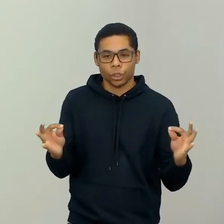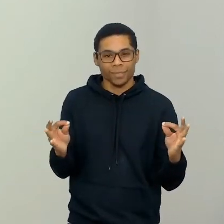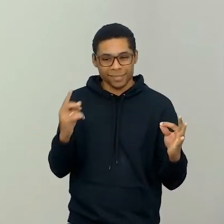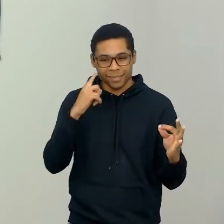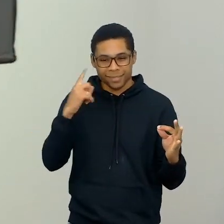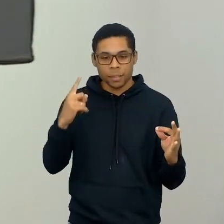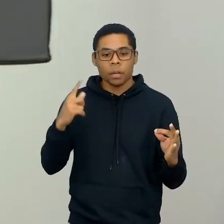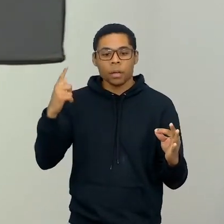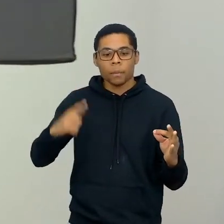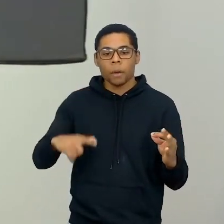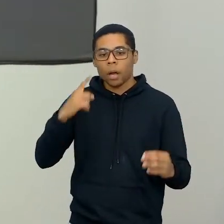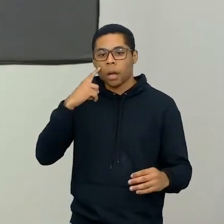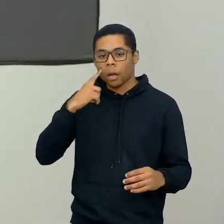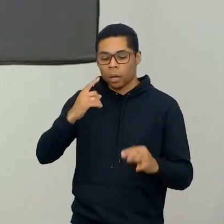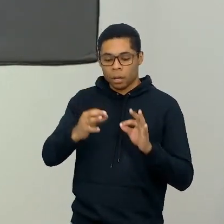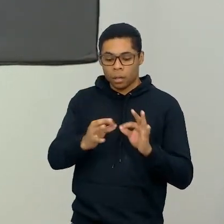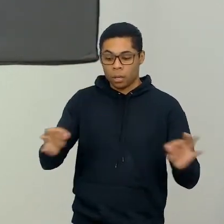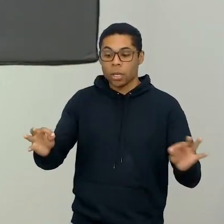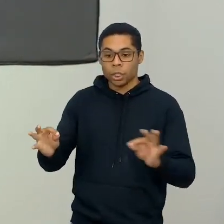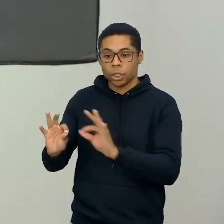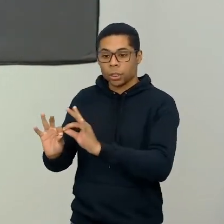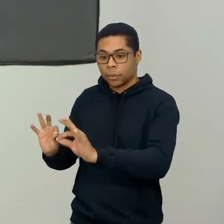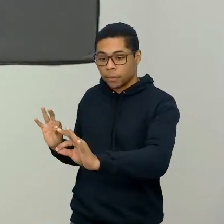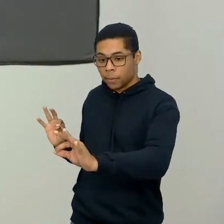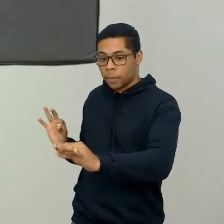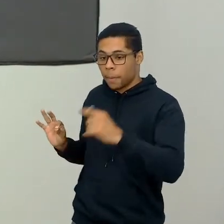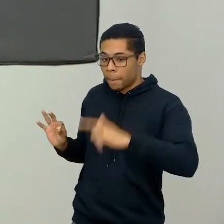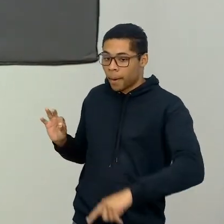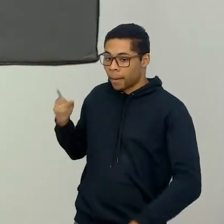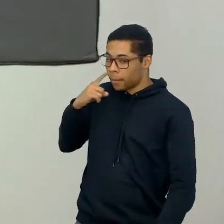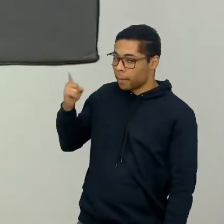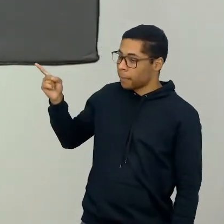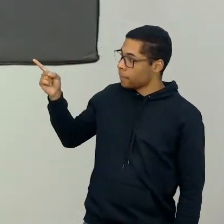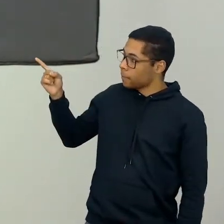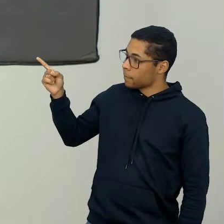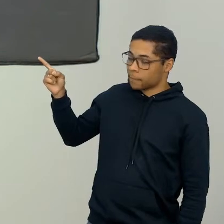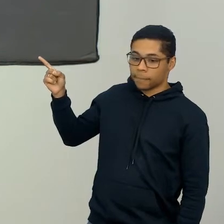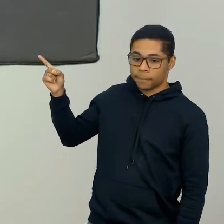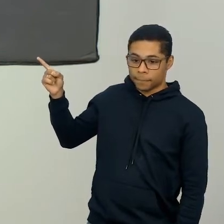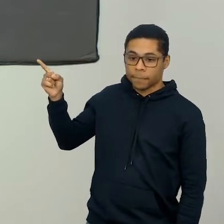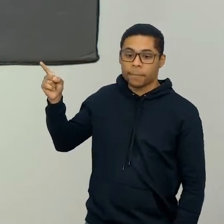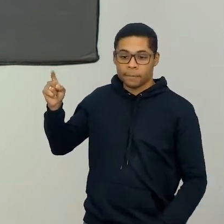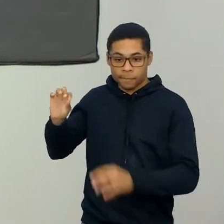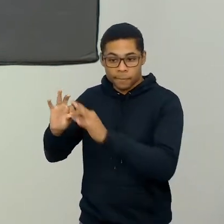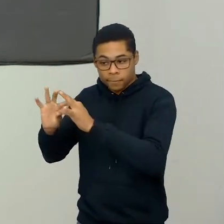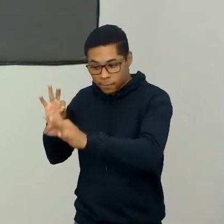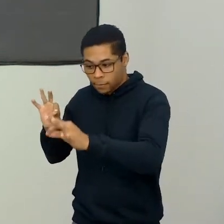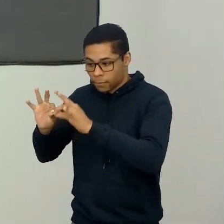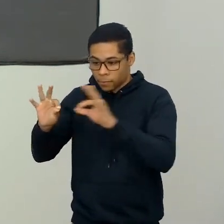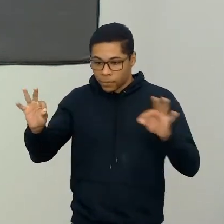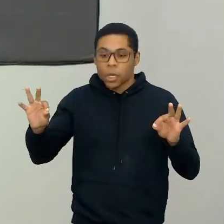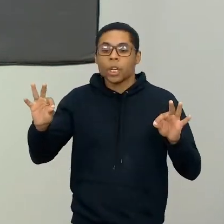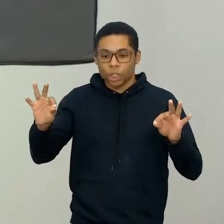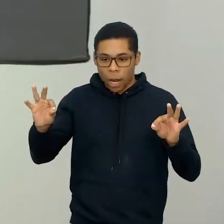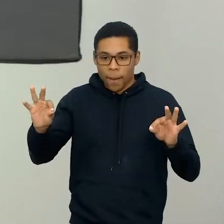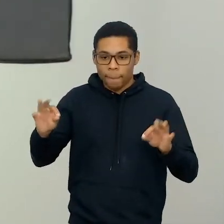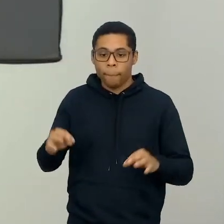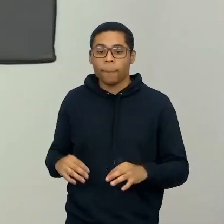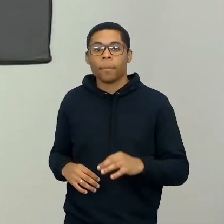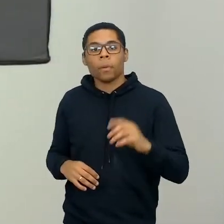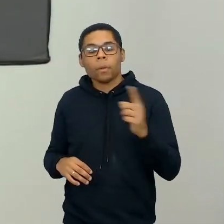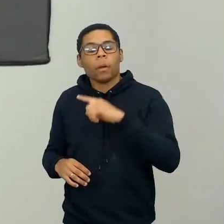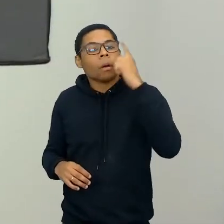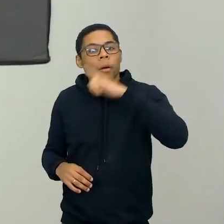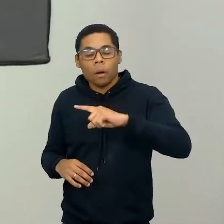também esta medida aqui, ó, né? Que é de lateral aqui, e a gente foi buscando uma escala para esse